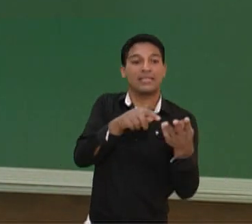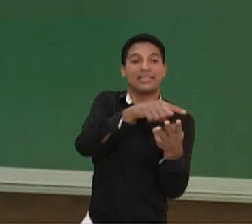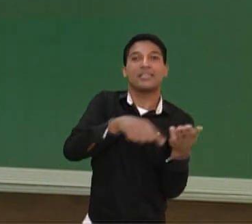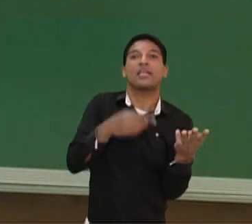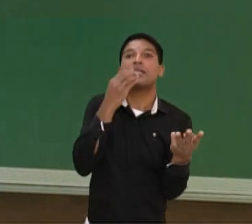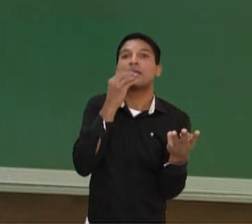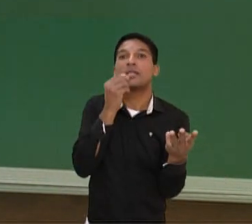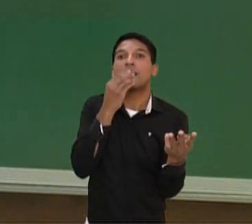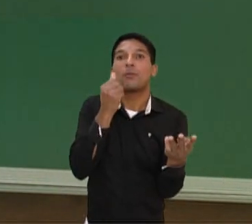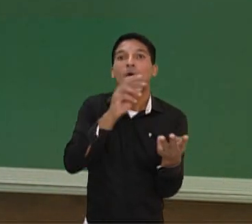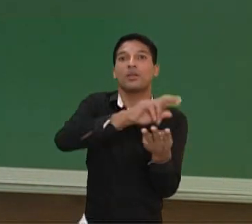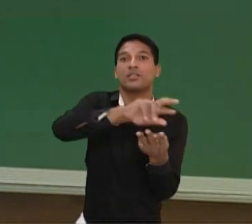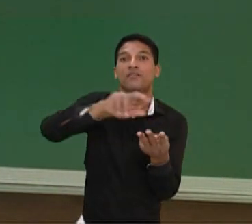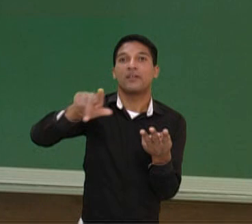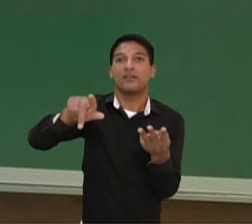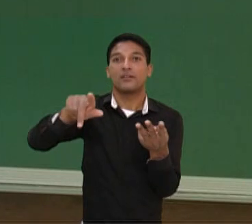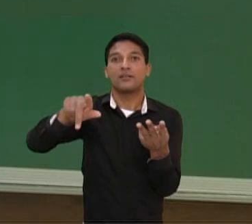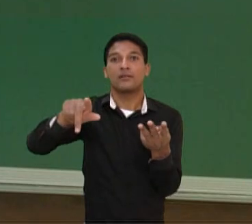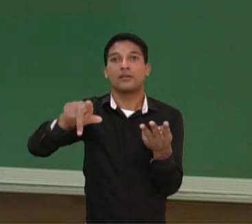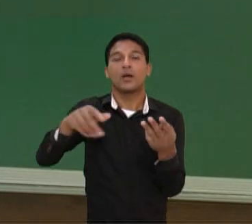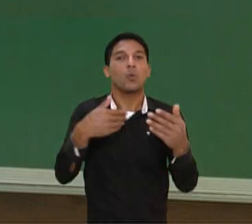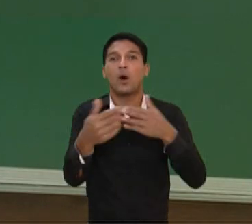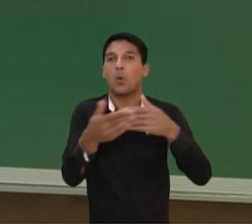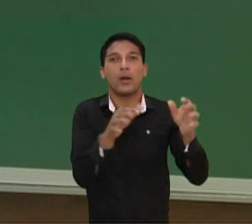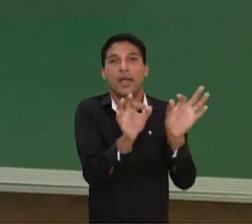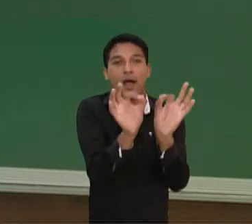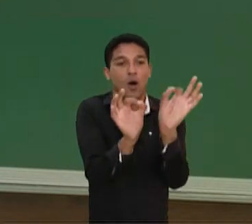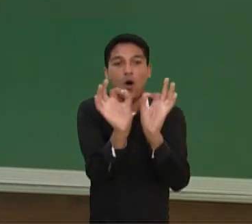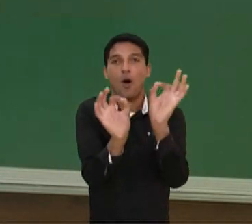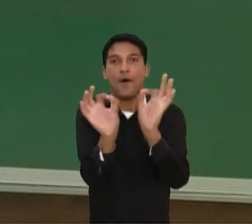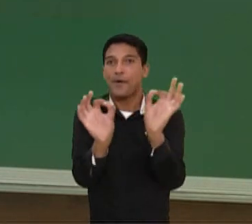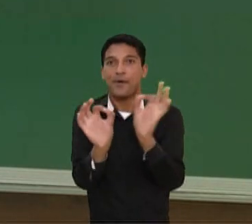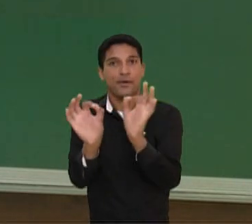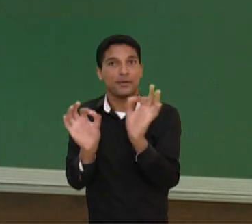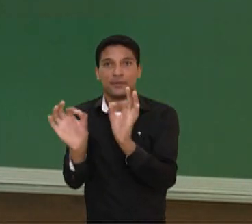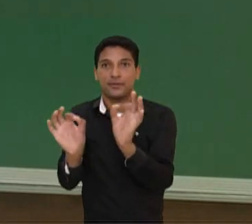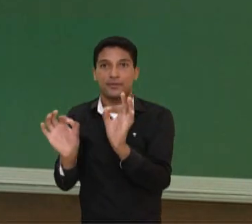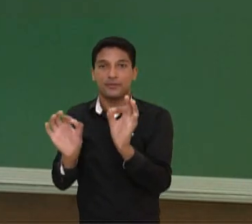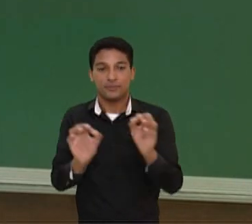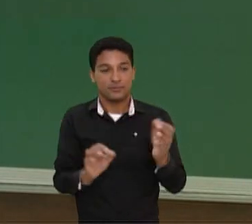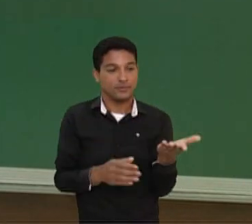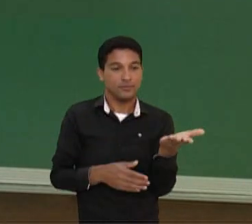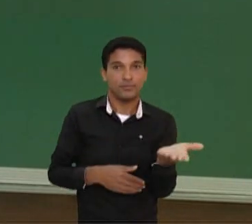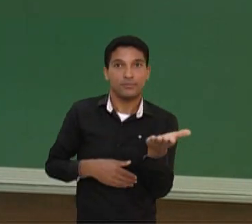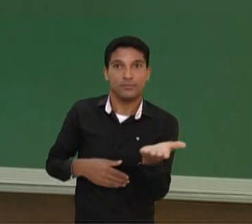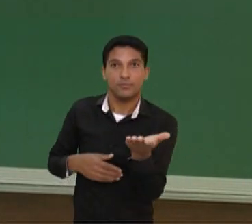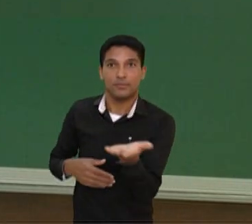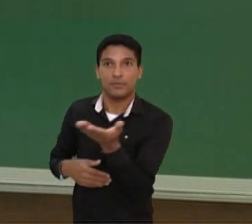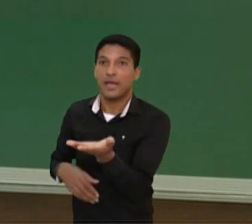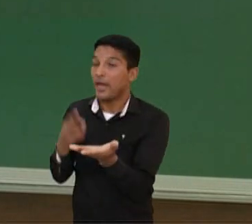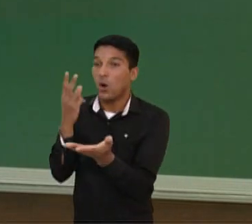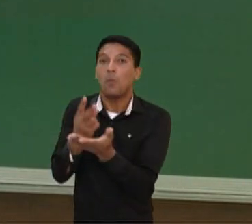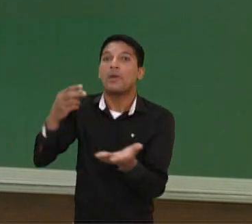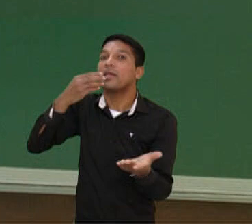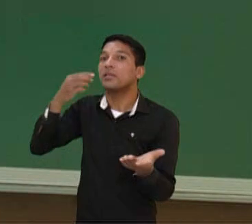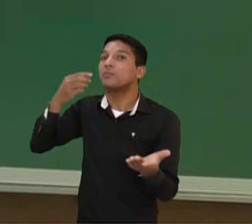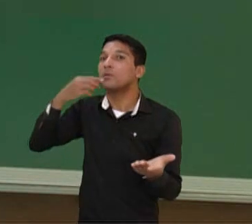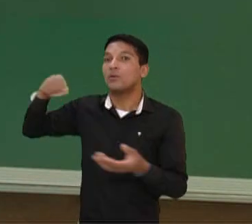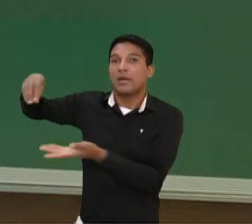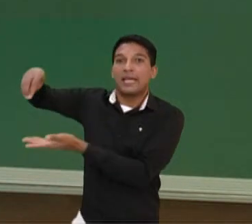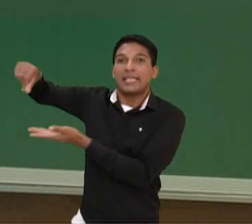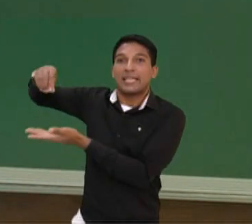temos aqui, em qualquer ordem, indiferente da ordem que eu coloque, vai ser o mesmo elemento, então nós temos um problema